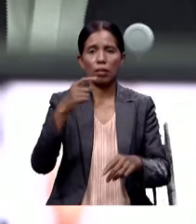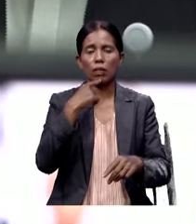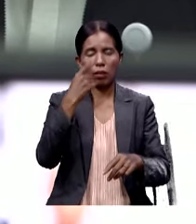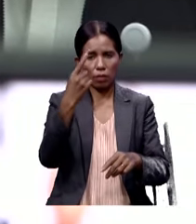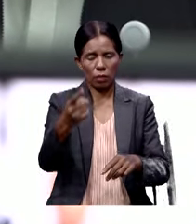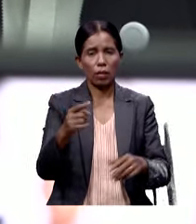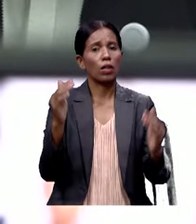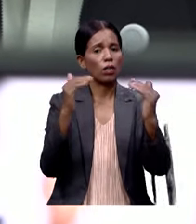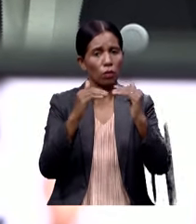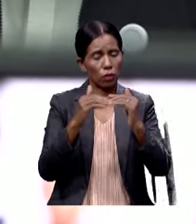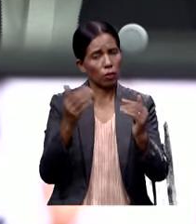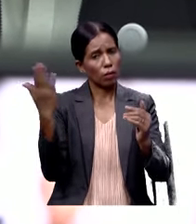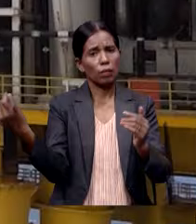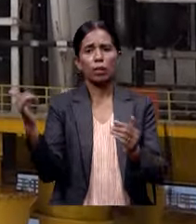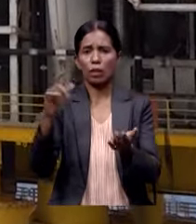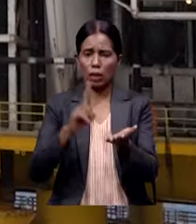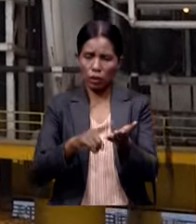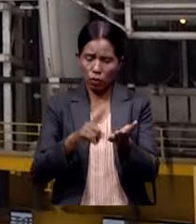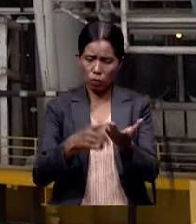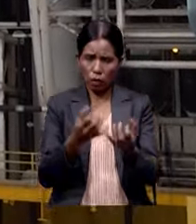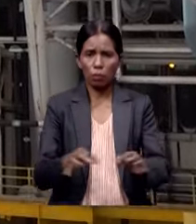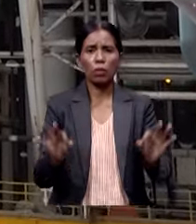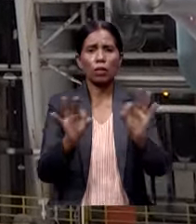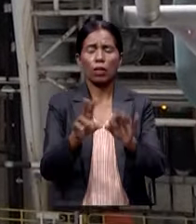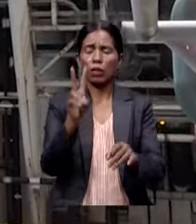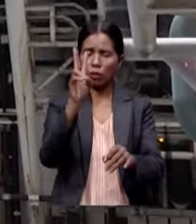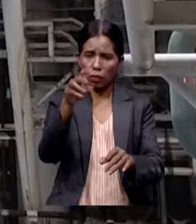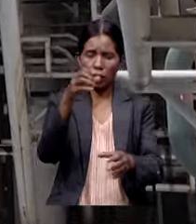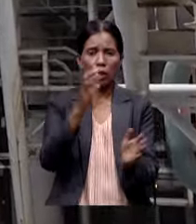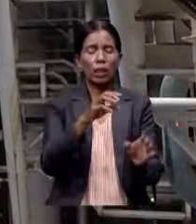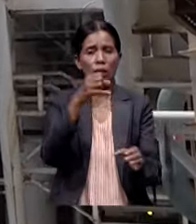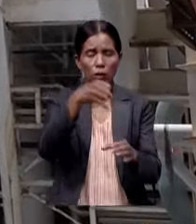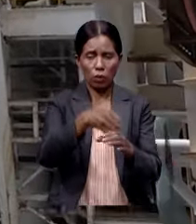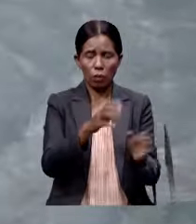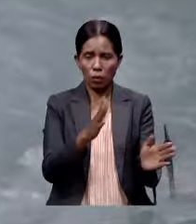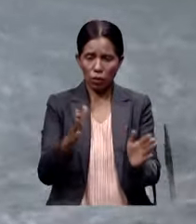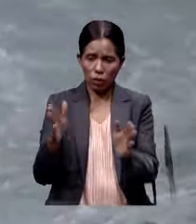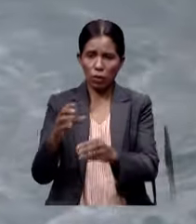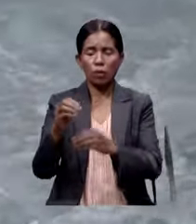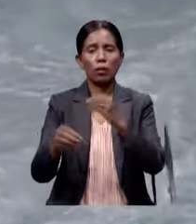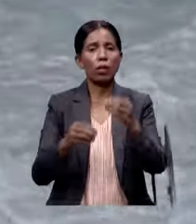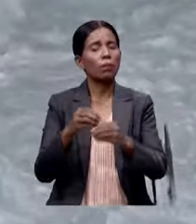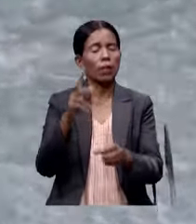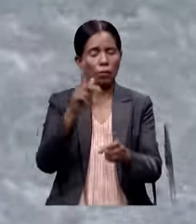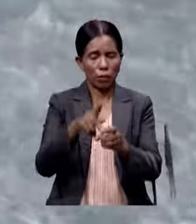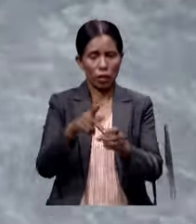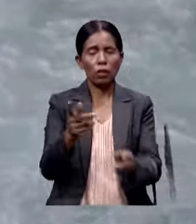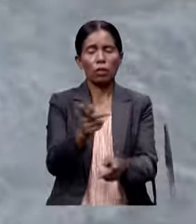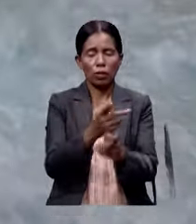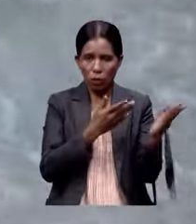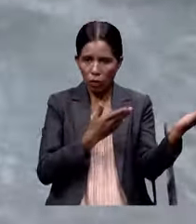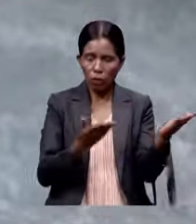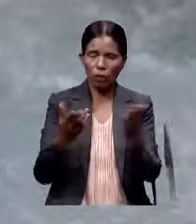a Soromotune, se rediscute assunto importante rua, inclui processo de negociação para Greater Sunrise, onde assegura que adoras